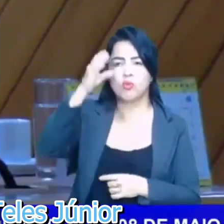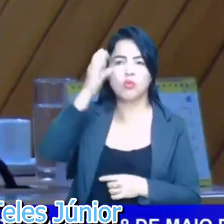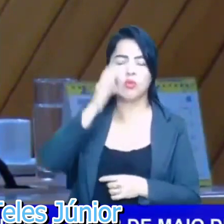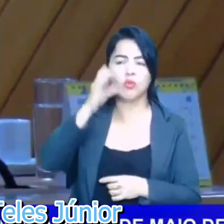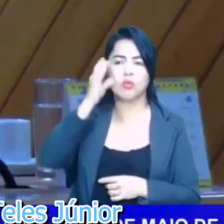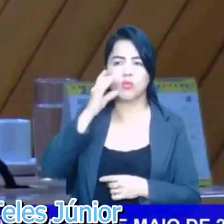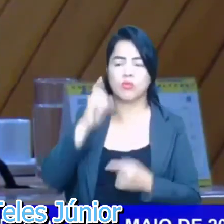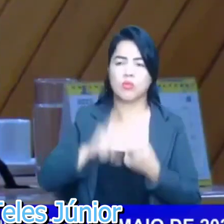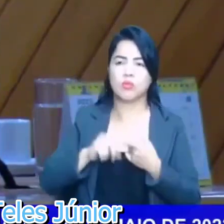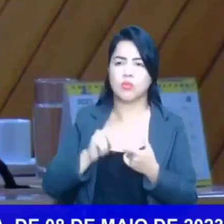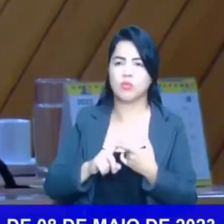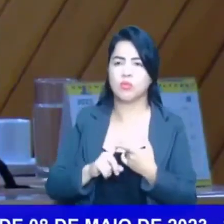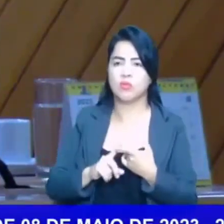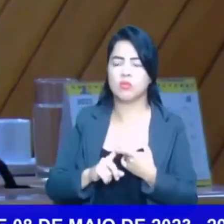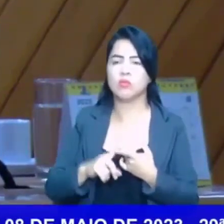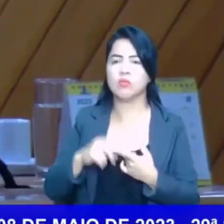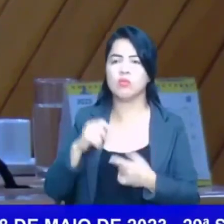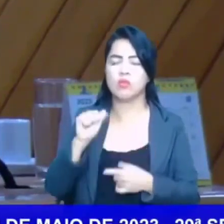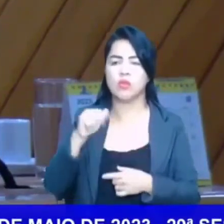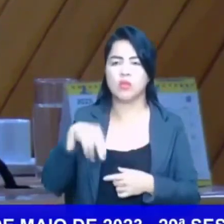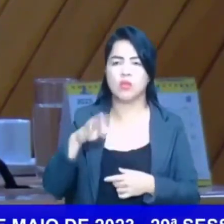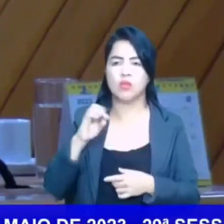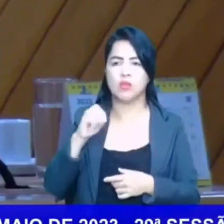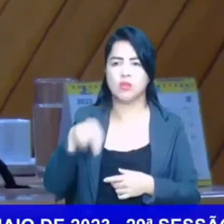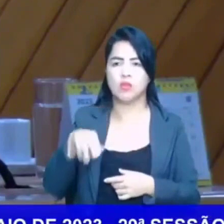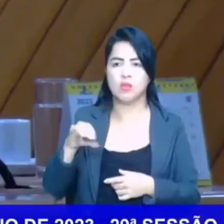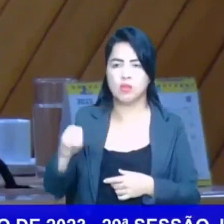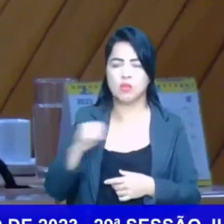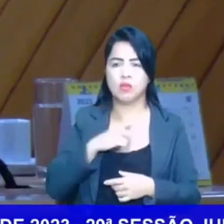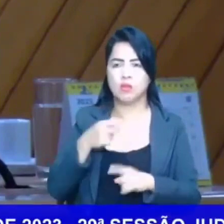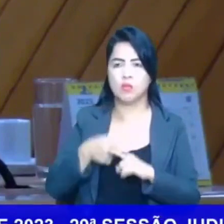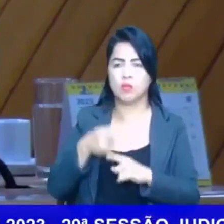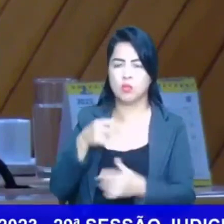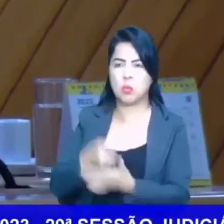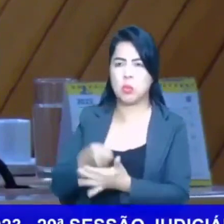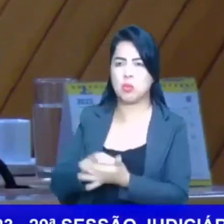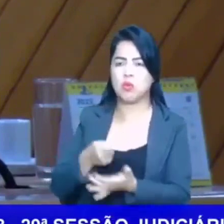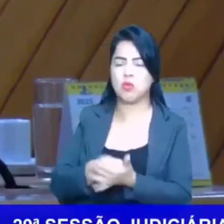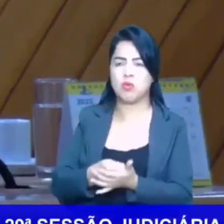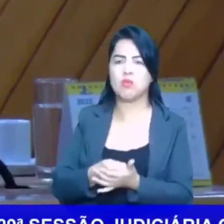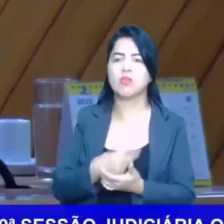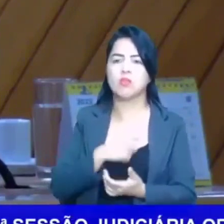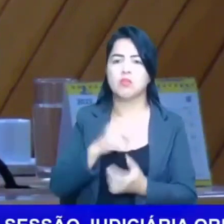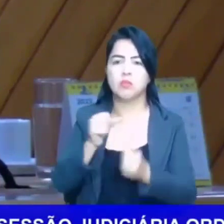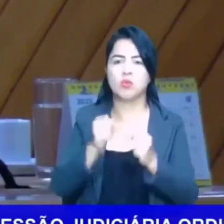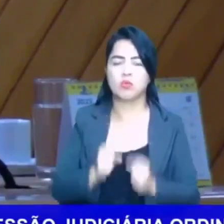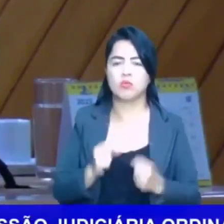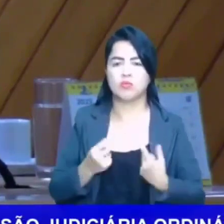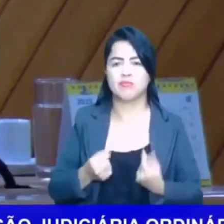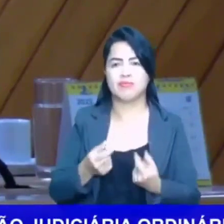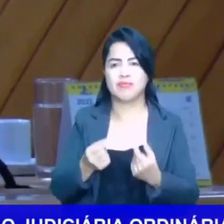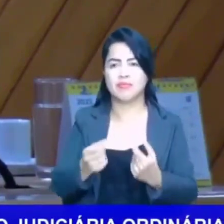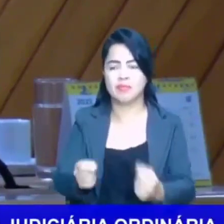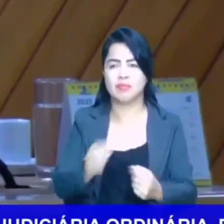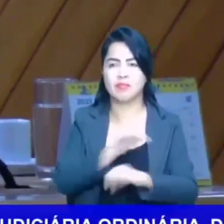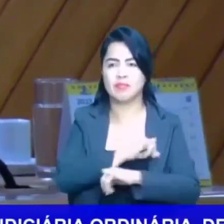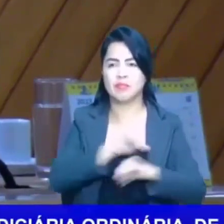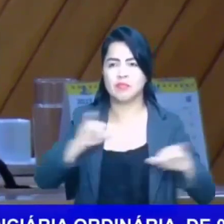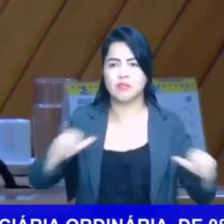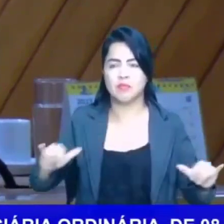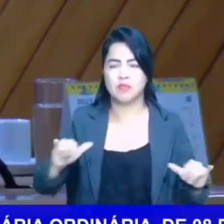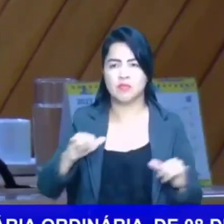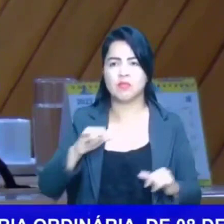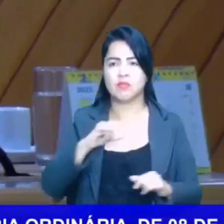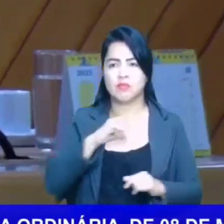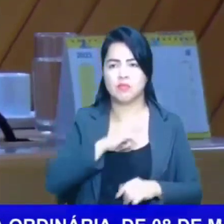fazendo leitura dos papéis que estão em suas mãos. À sua frente, o microfone e o monitor de seu computador. O desembargador pega uma caneta